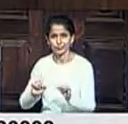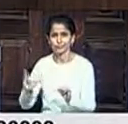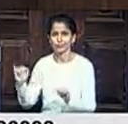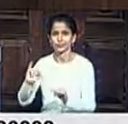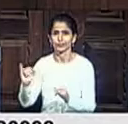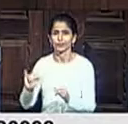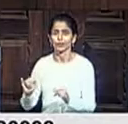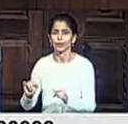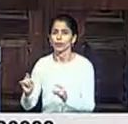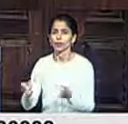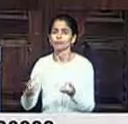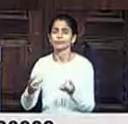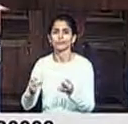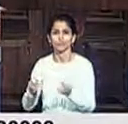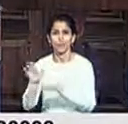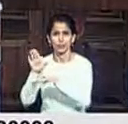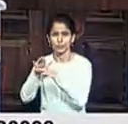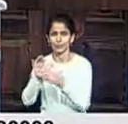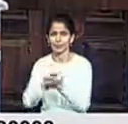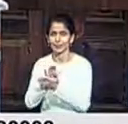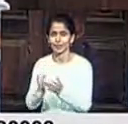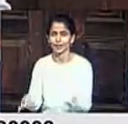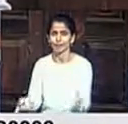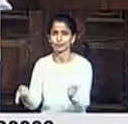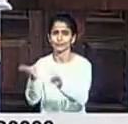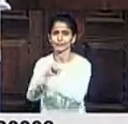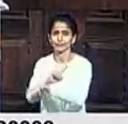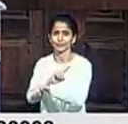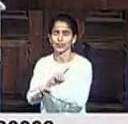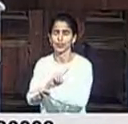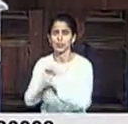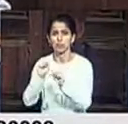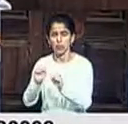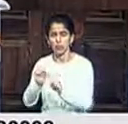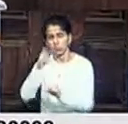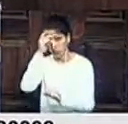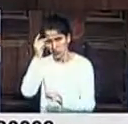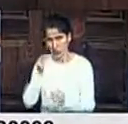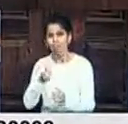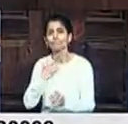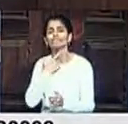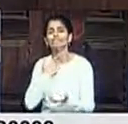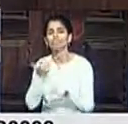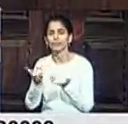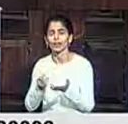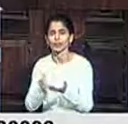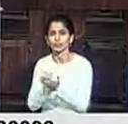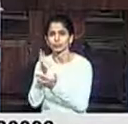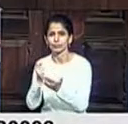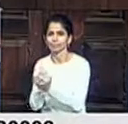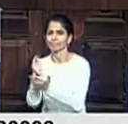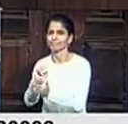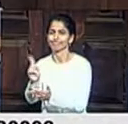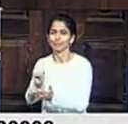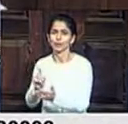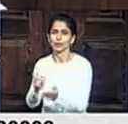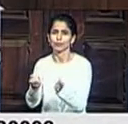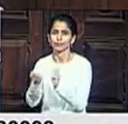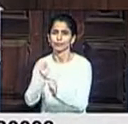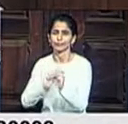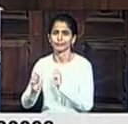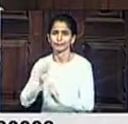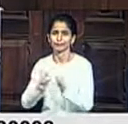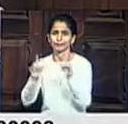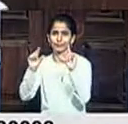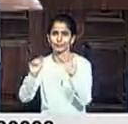ter o efeito contrário, pode simplesmente desestimular as atividades. Eu falava aqui com